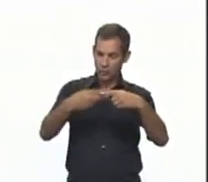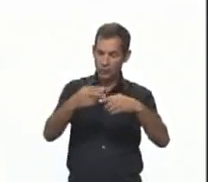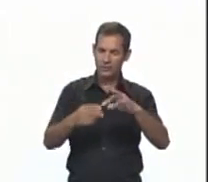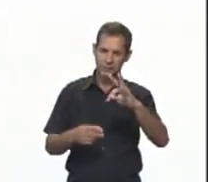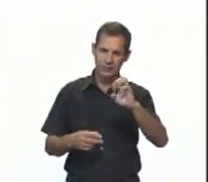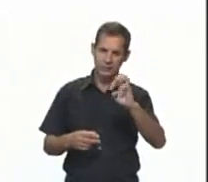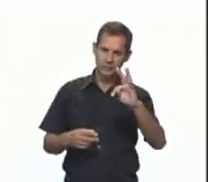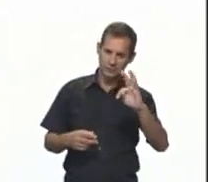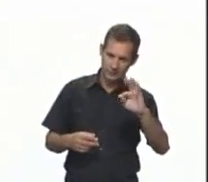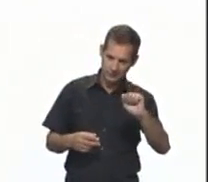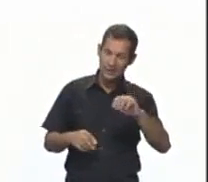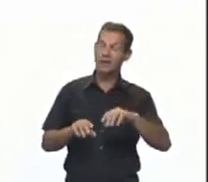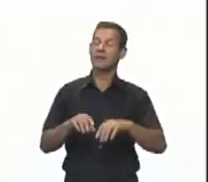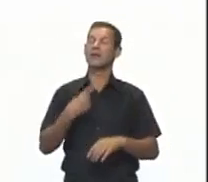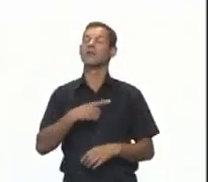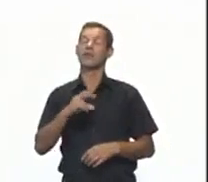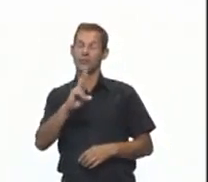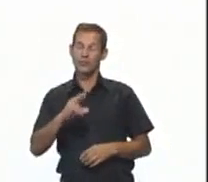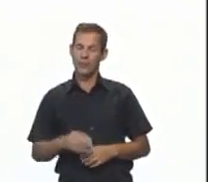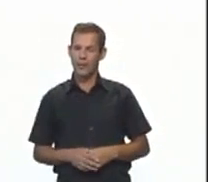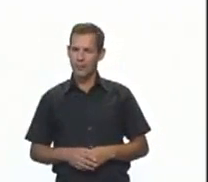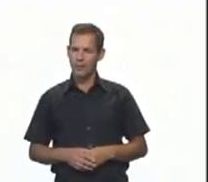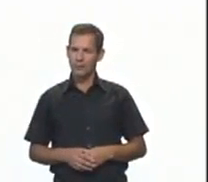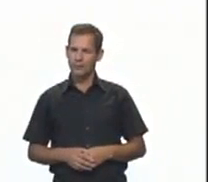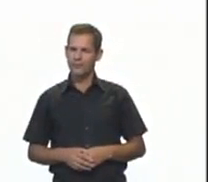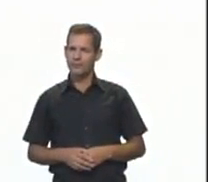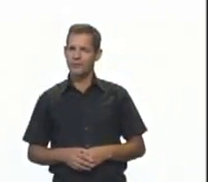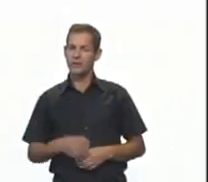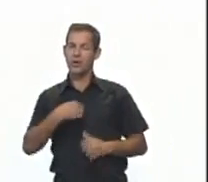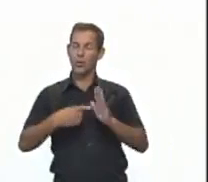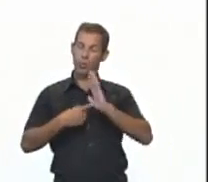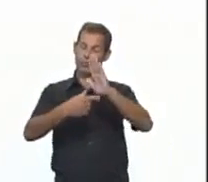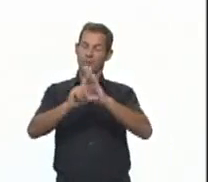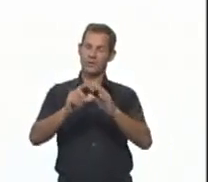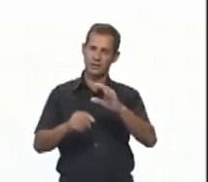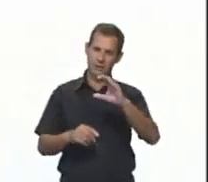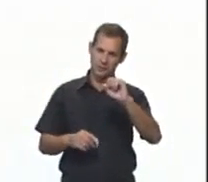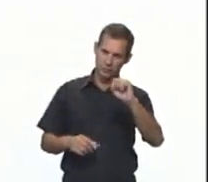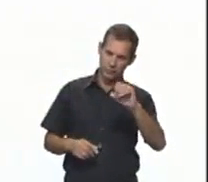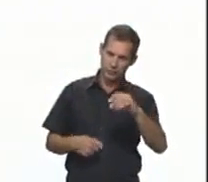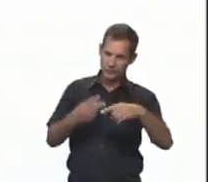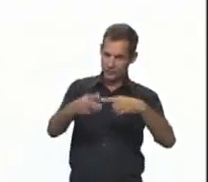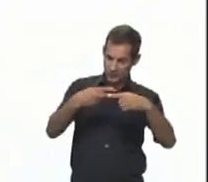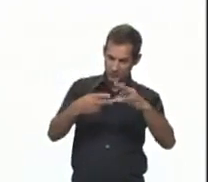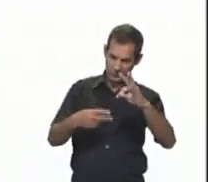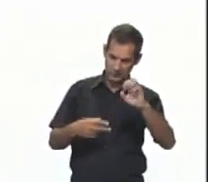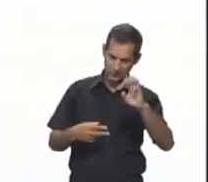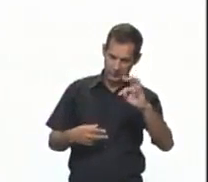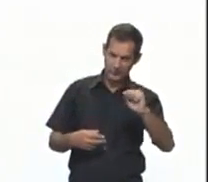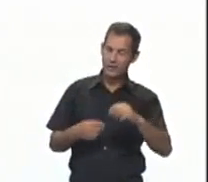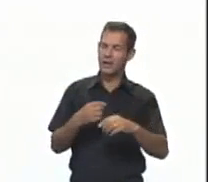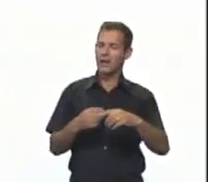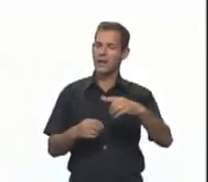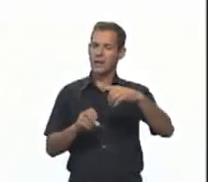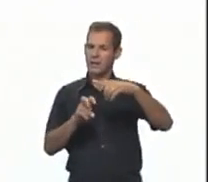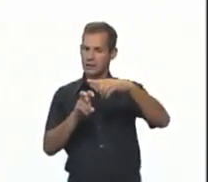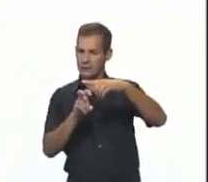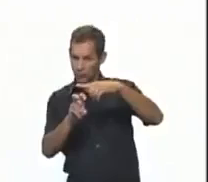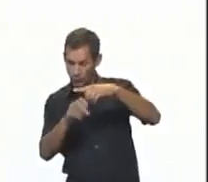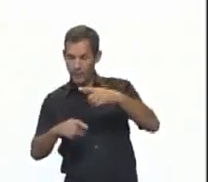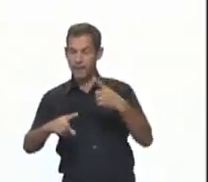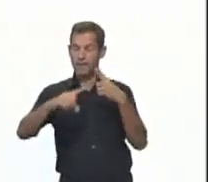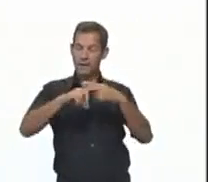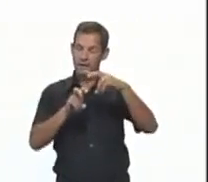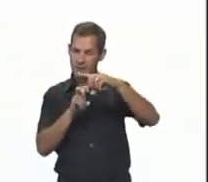de θ. Aí a gente usa aquela identidade que eu acabei de mostrar. Cosseno ao quadrado de θ é 1 meio mais 1